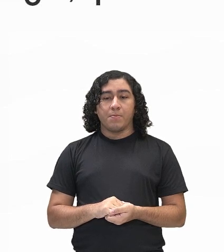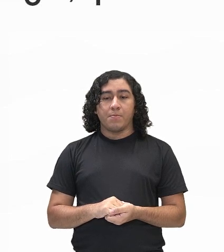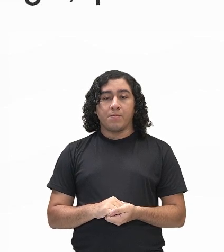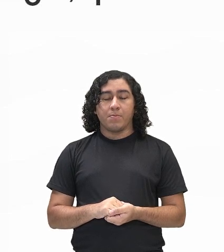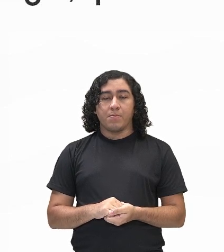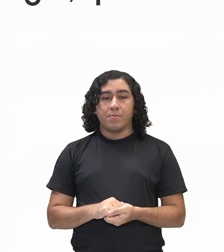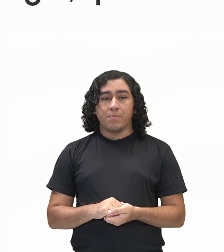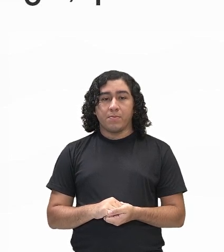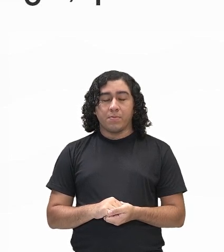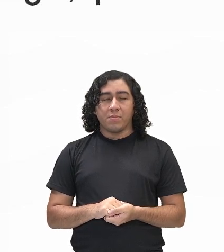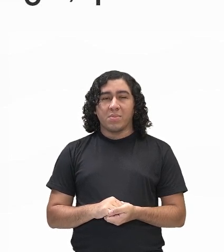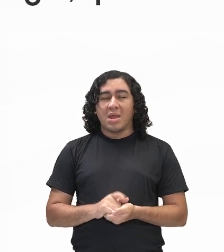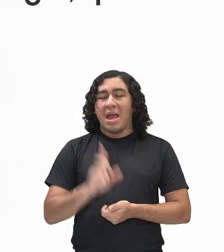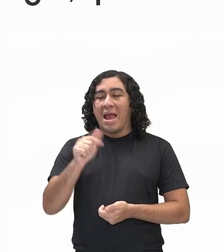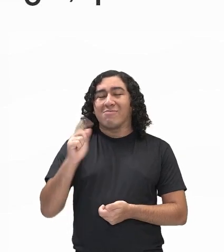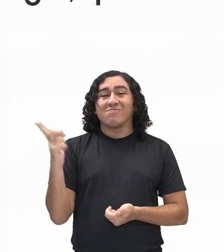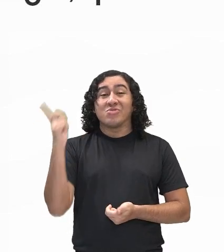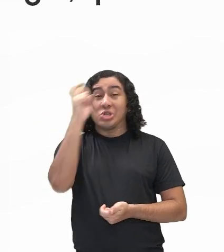de definição.